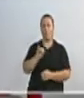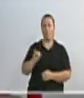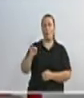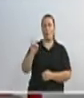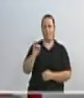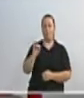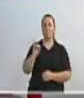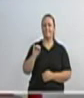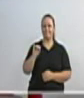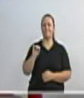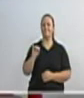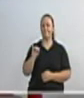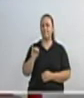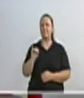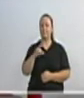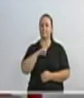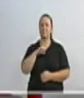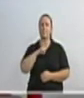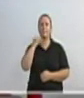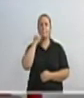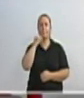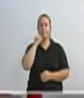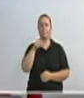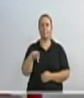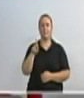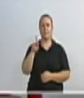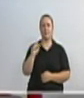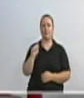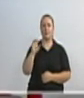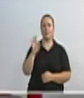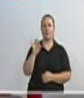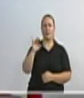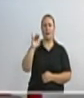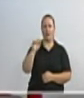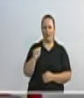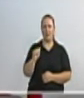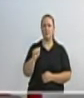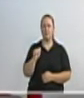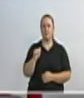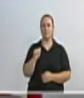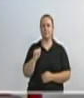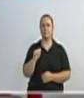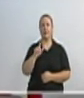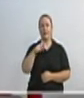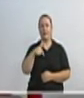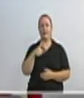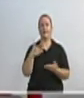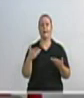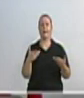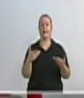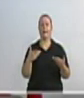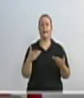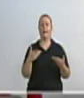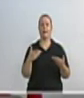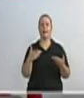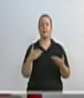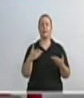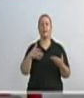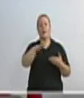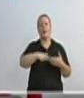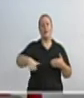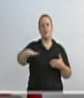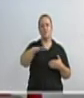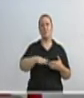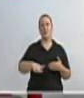própria Kátia, né? Garbin, se não me engano, que é a gerente regional, tem